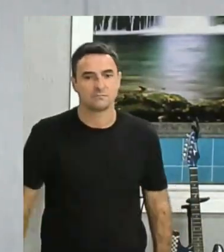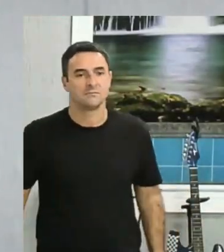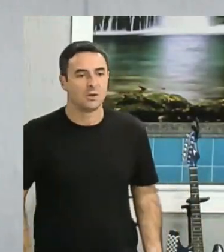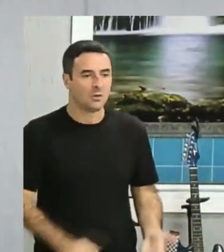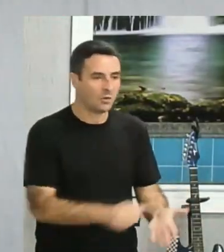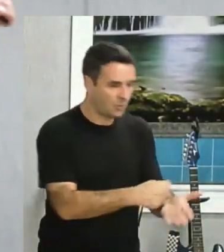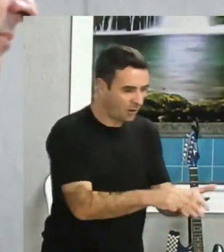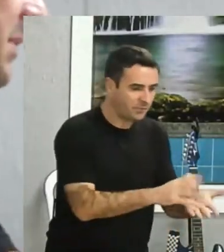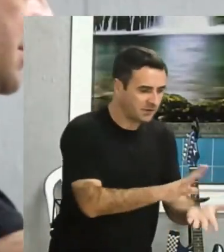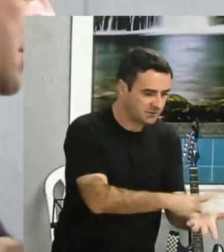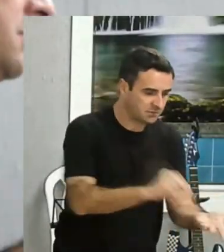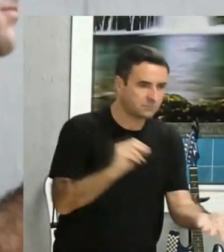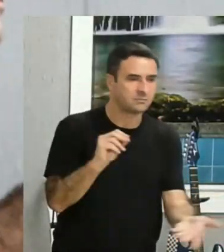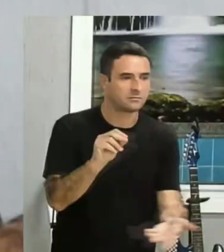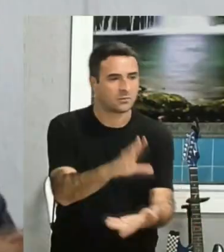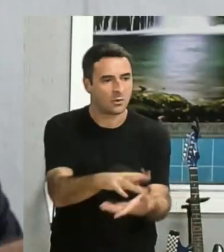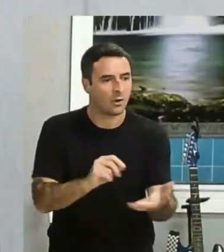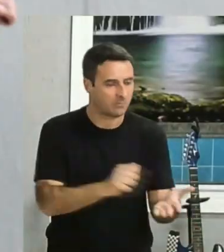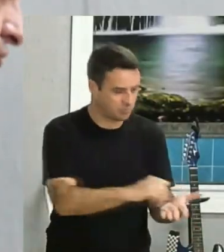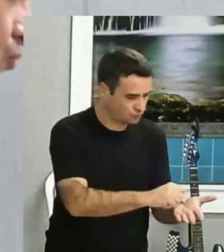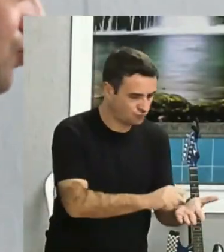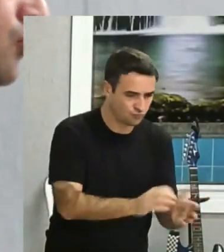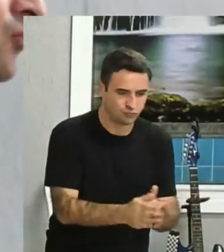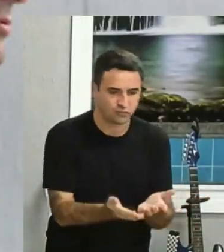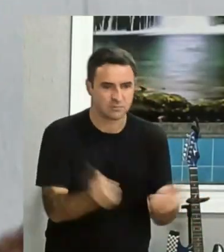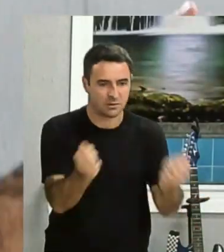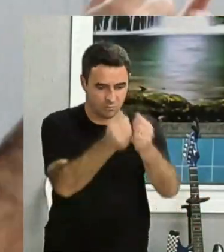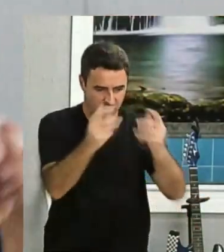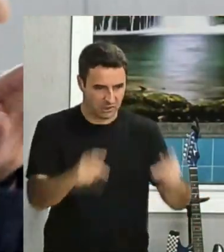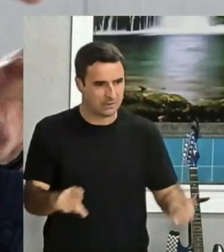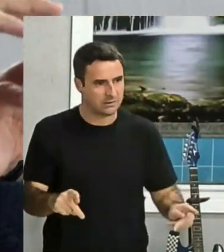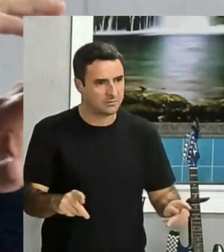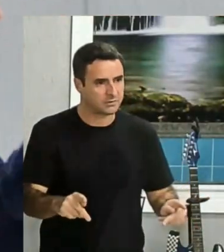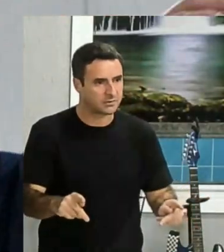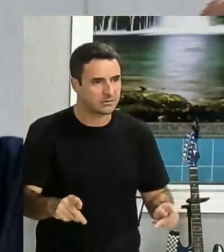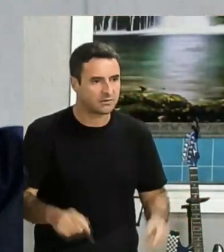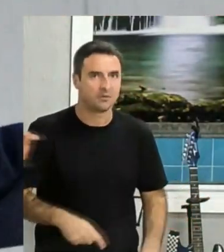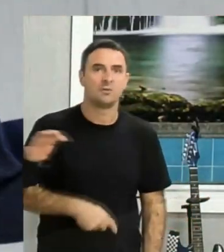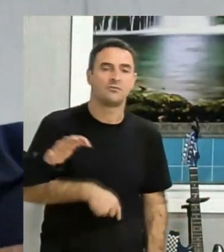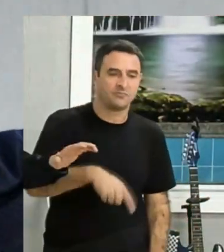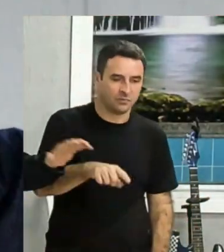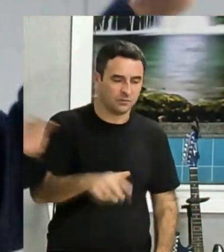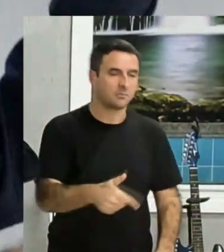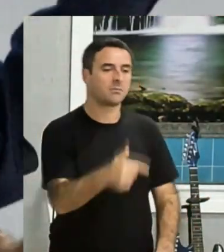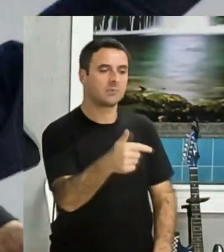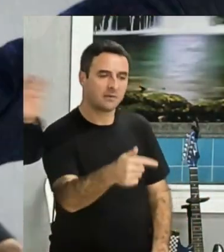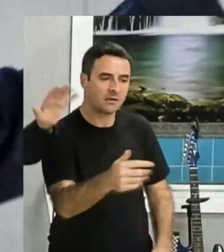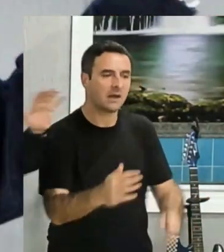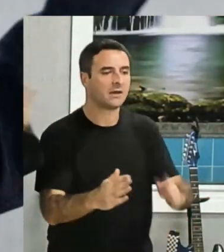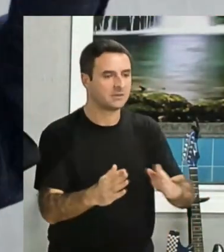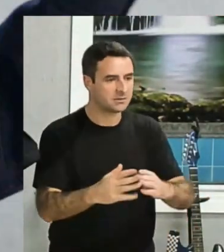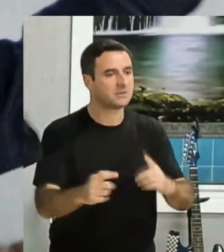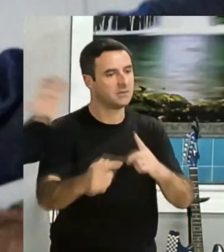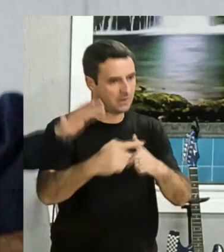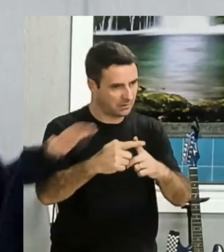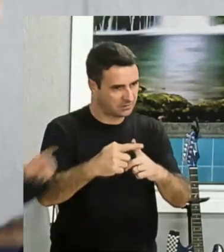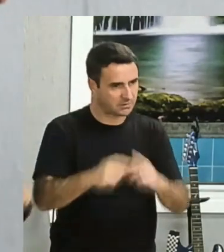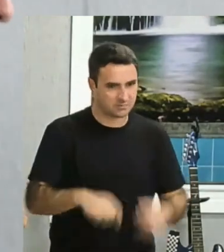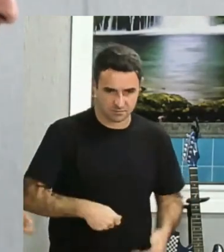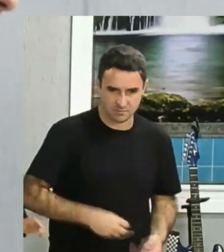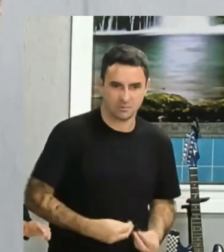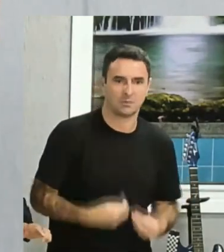feitas e foram deixadas para cada uma dessas 7 igrejas, e a partir do então, elas foram então espalhadas